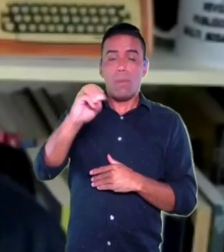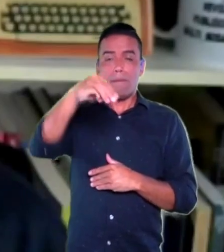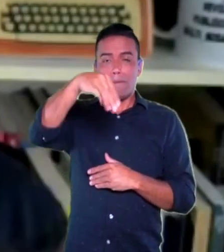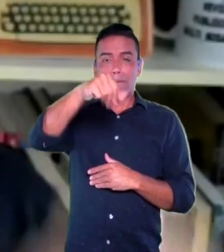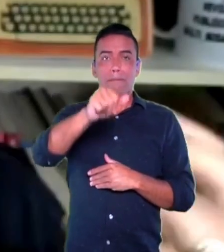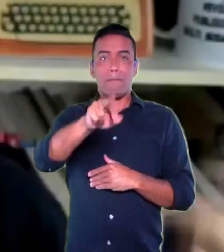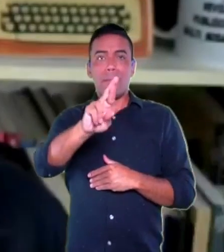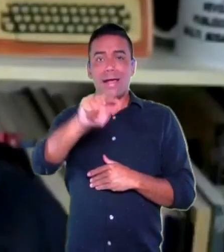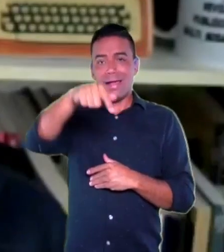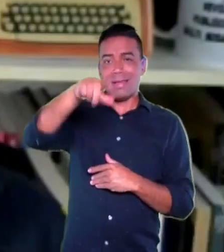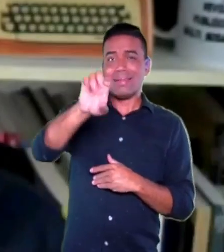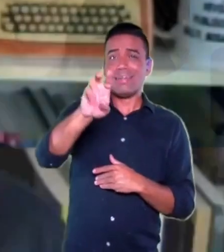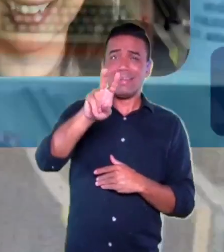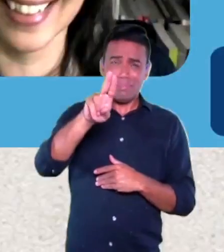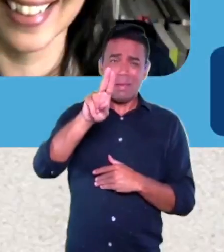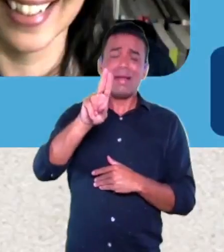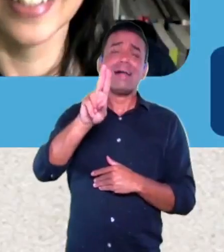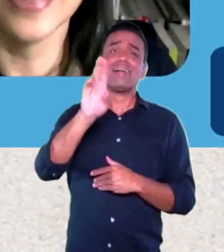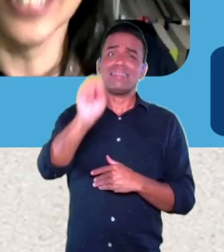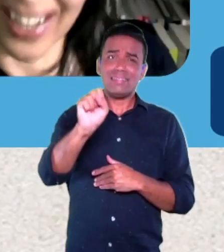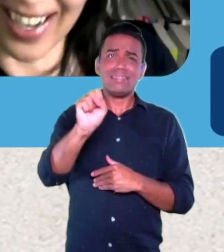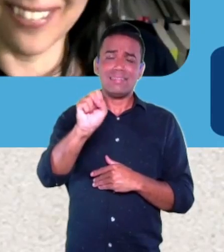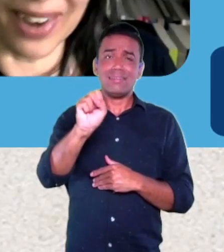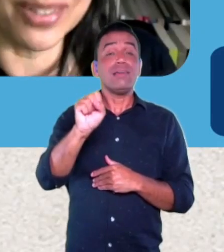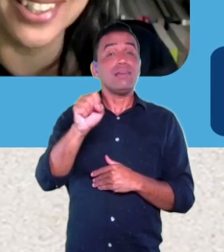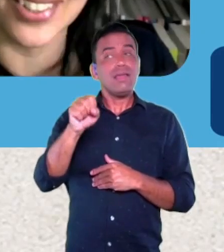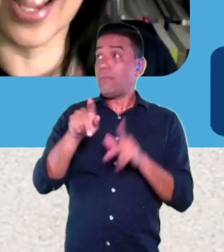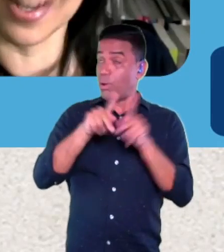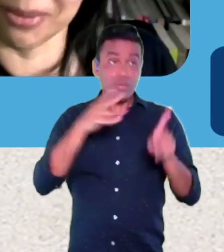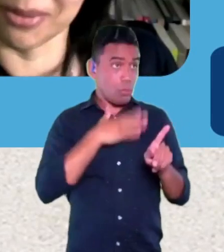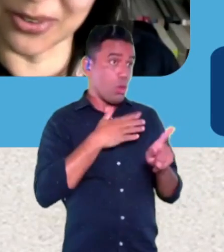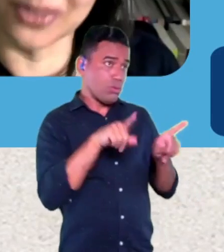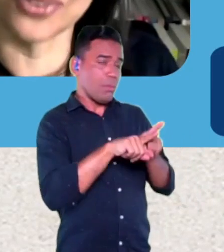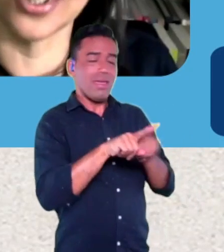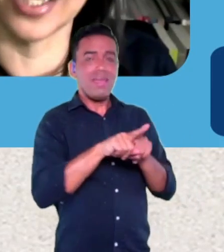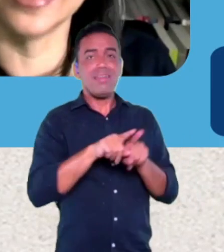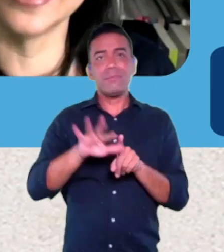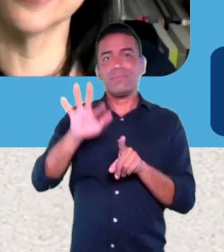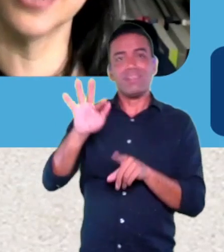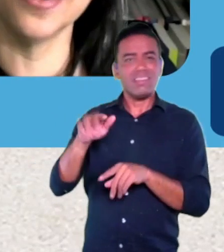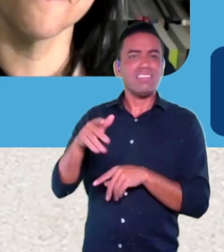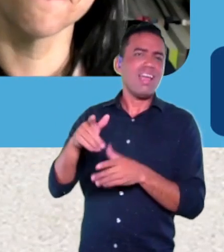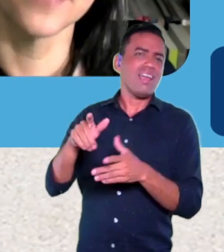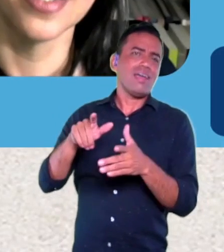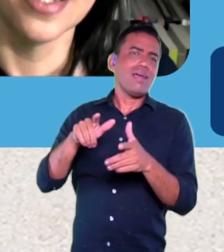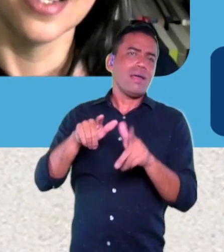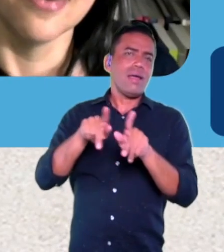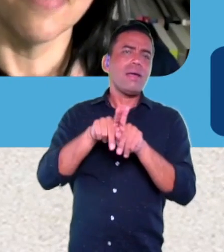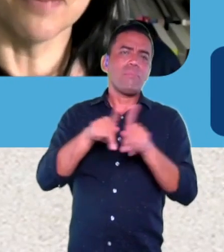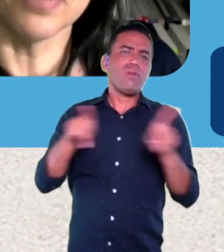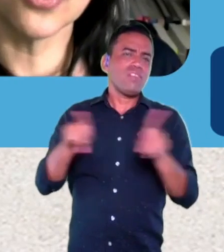muito. Tinha livros dele, Professor também. não é? Fabrício professor de jornalismo, né? Sensacional.